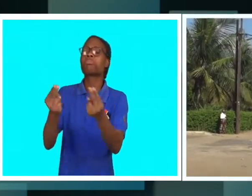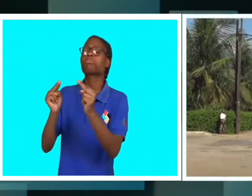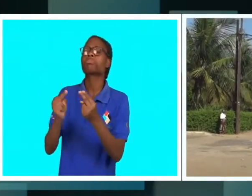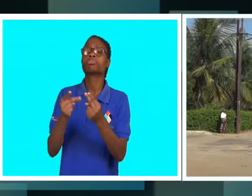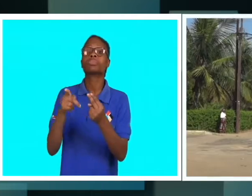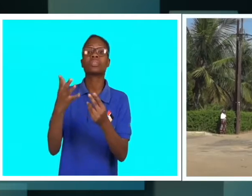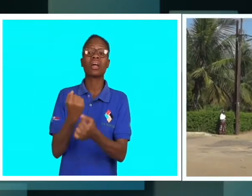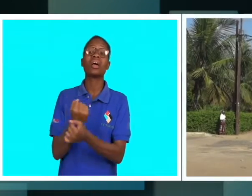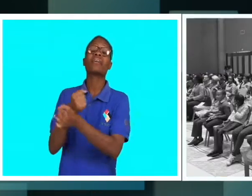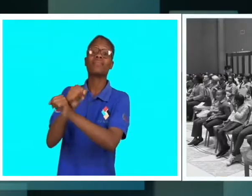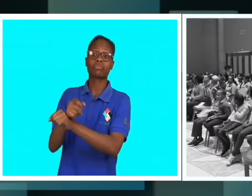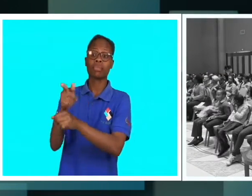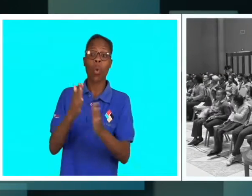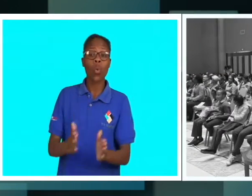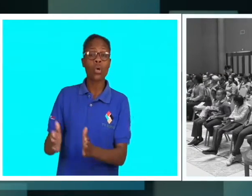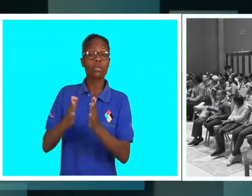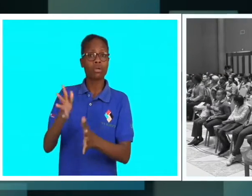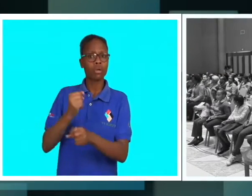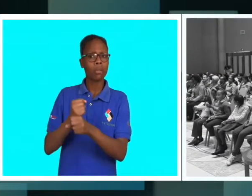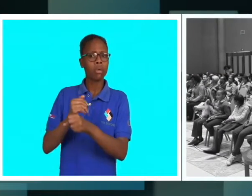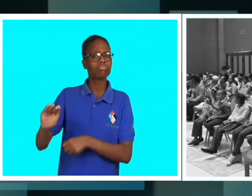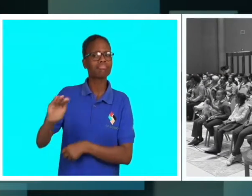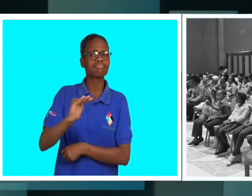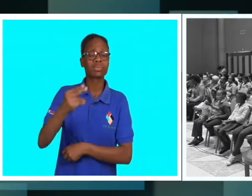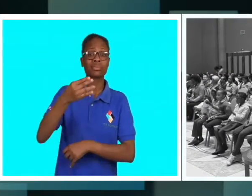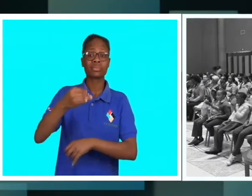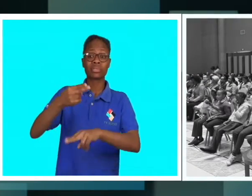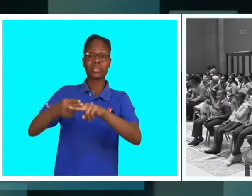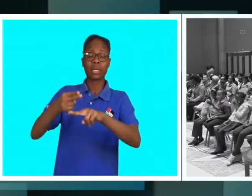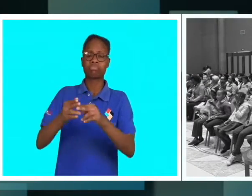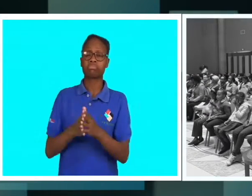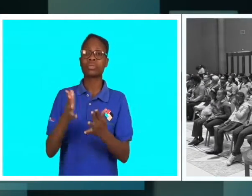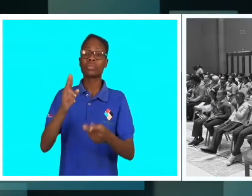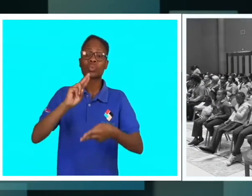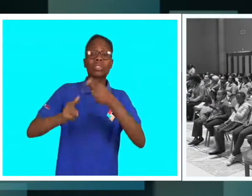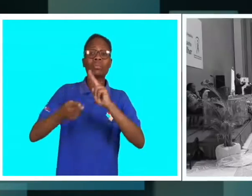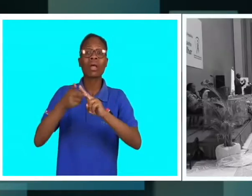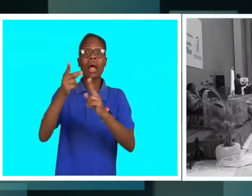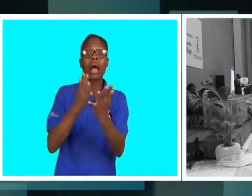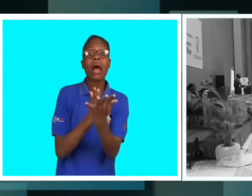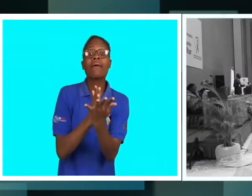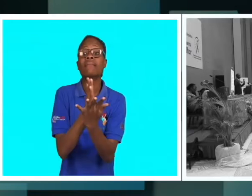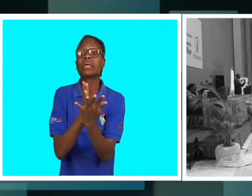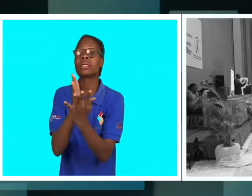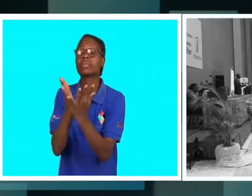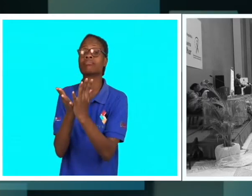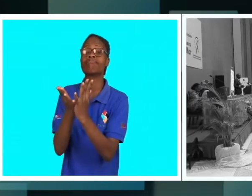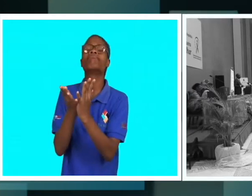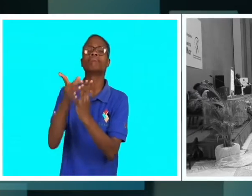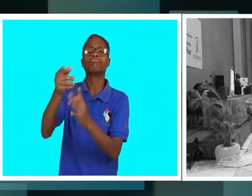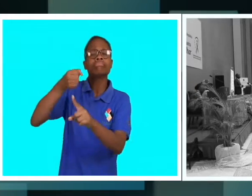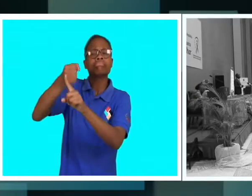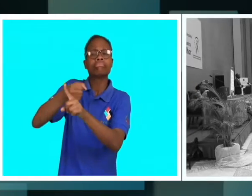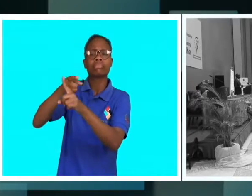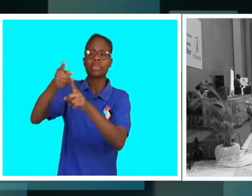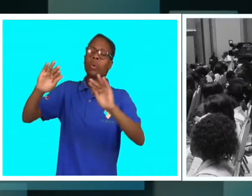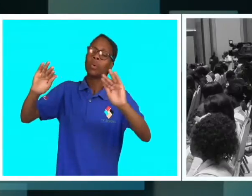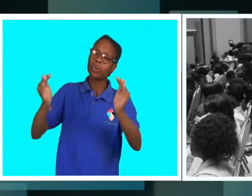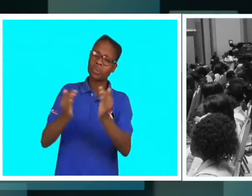segundo o Ministério da Saúde. Para evitar novos casos de infecção, organizações que trabalham na área do